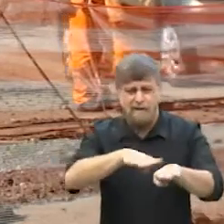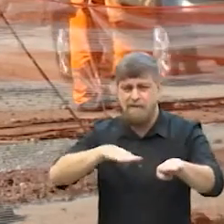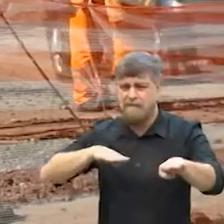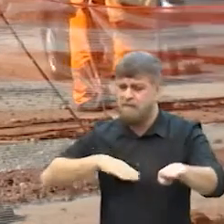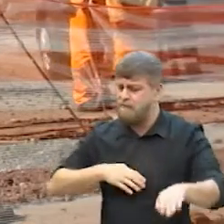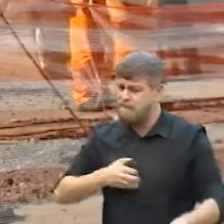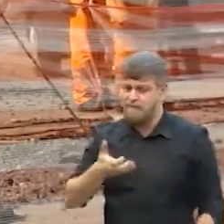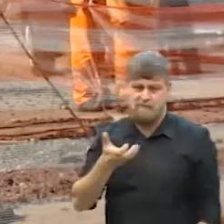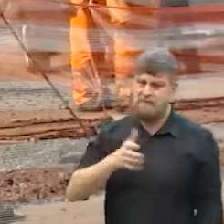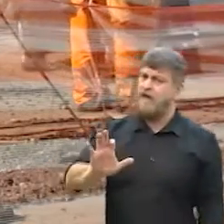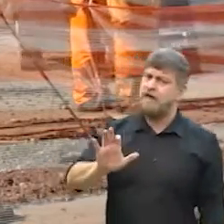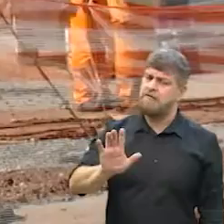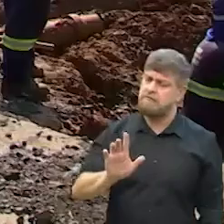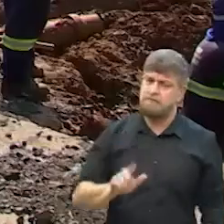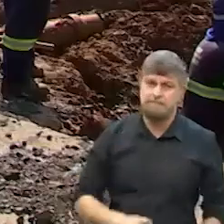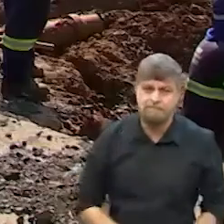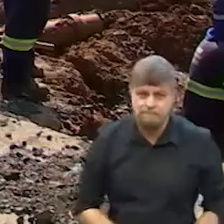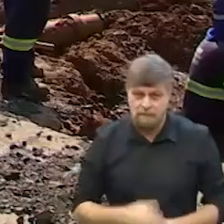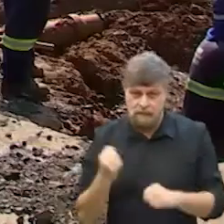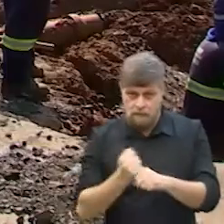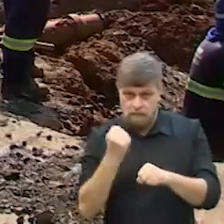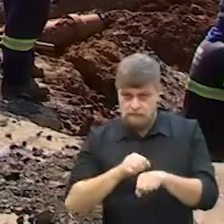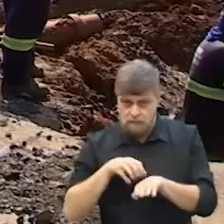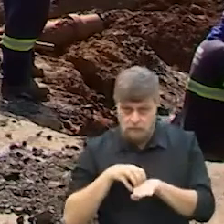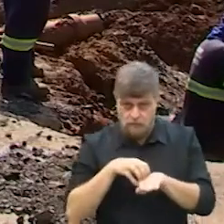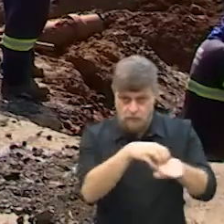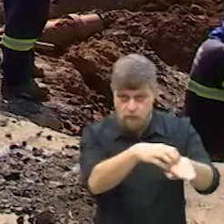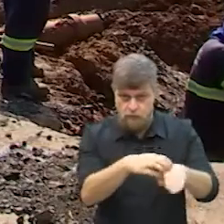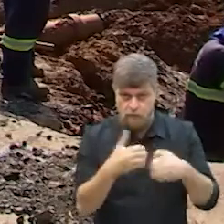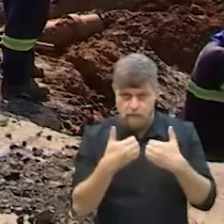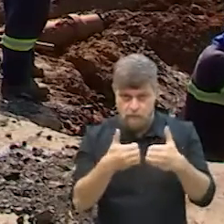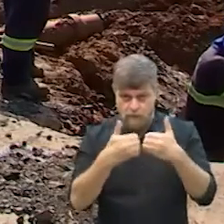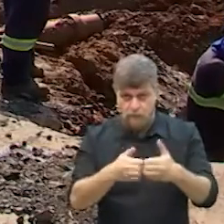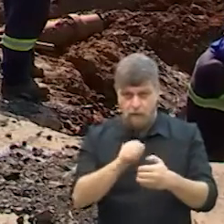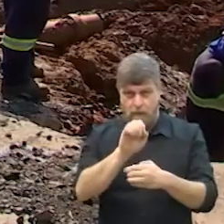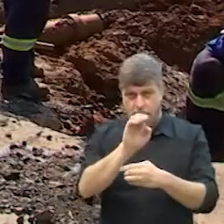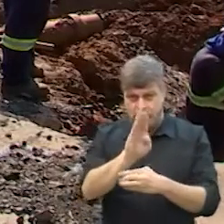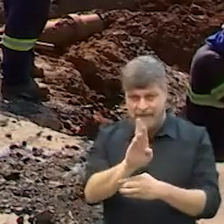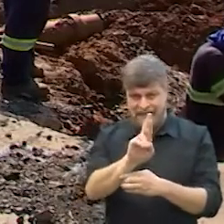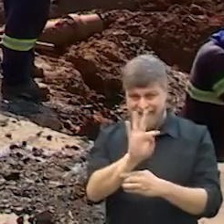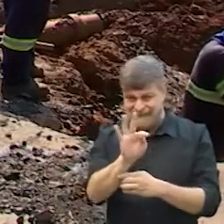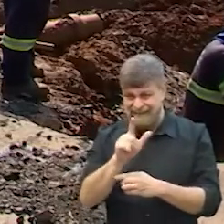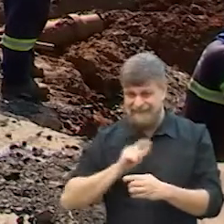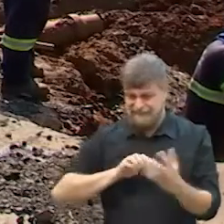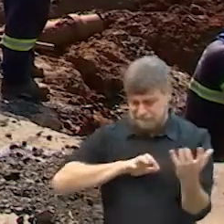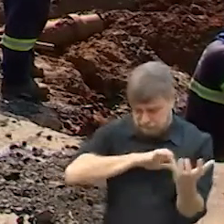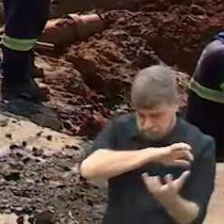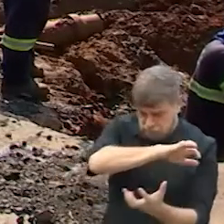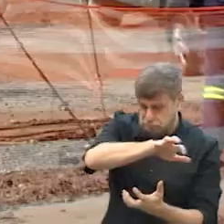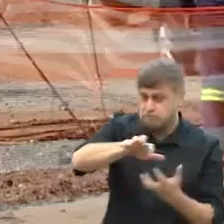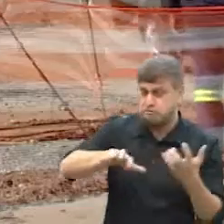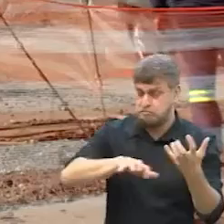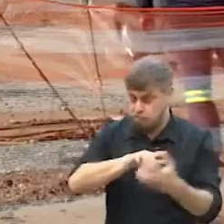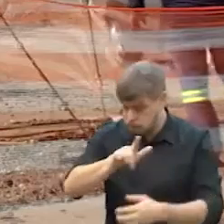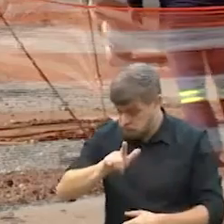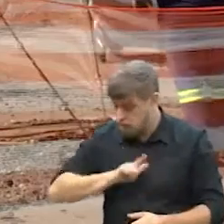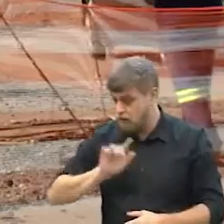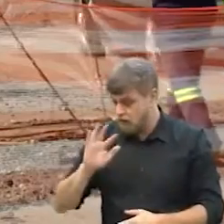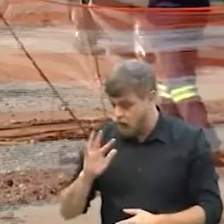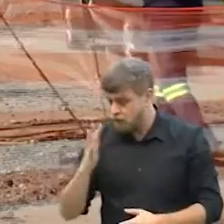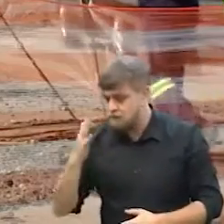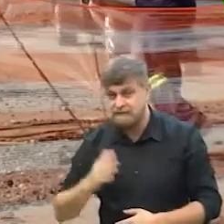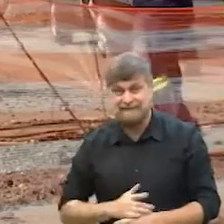trânsito aqui. Eu não quero que isso aconteça. As obras do BRT têm trazido para a região diversos transtornos. Se nós